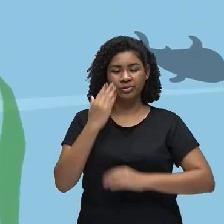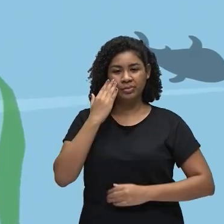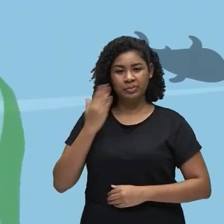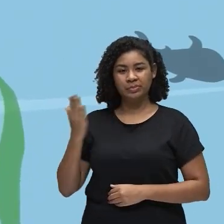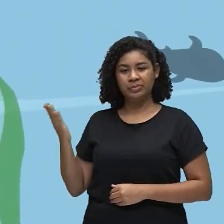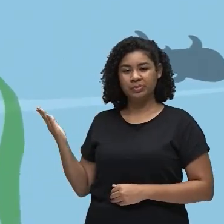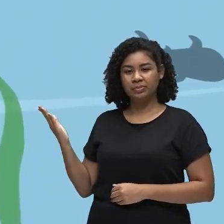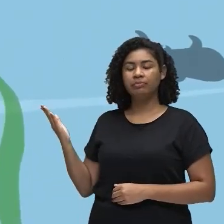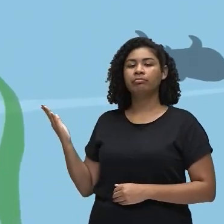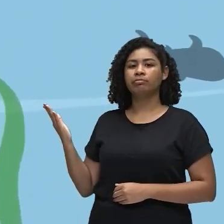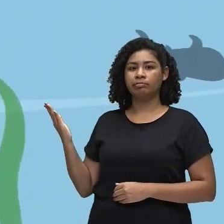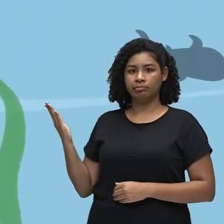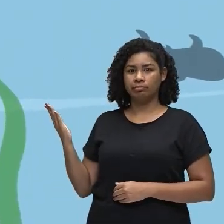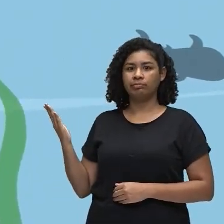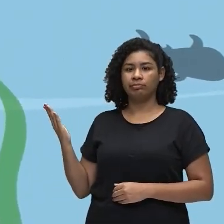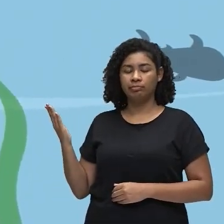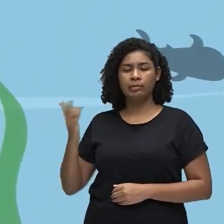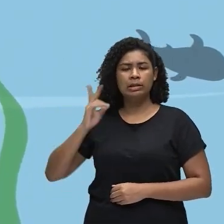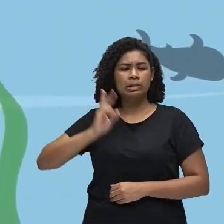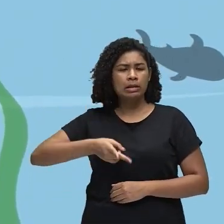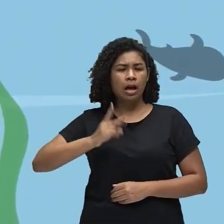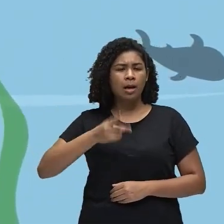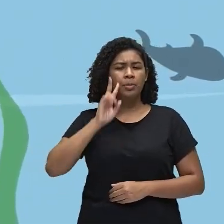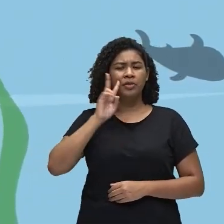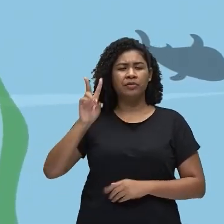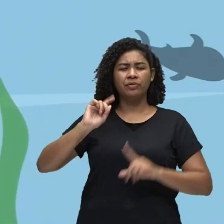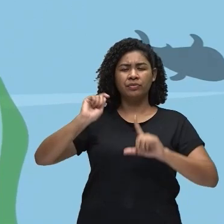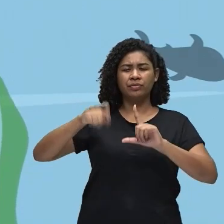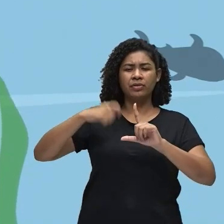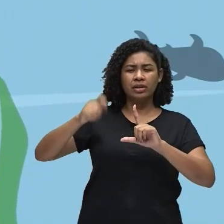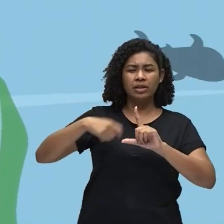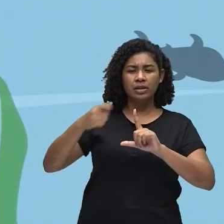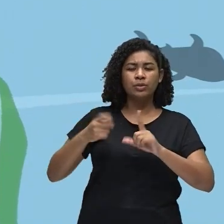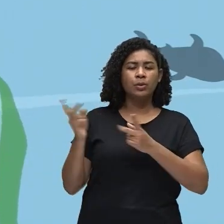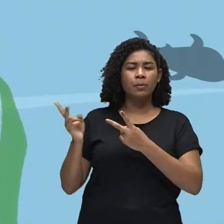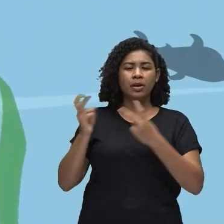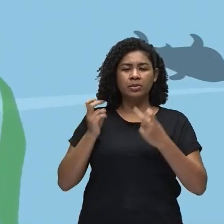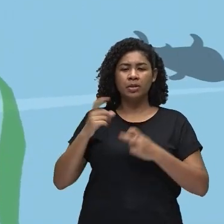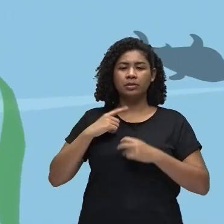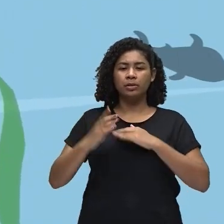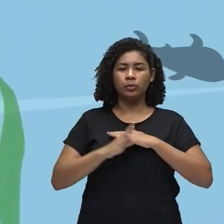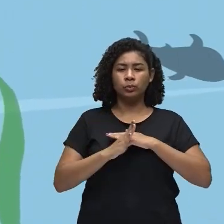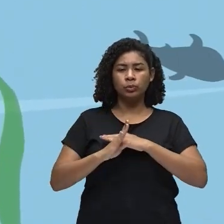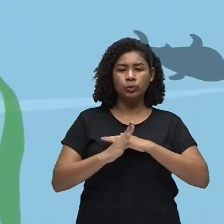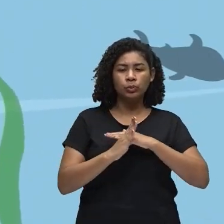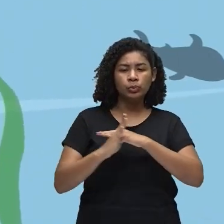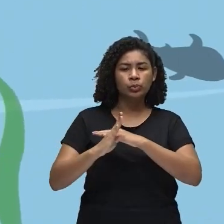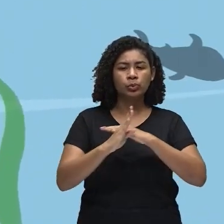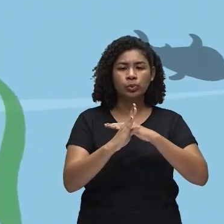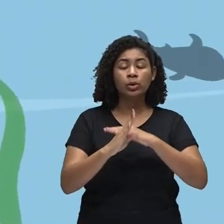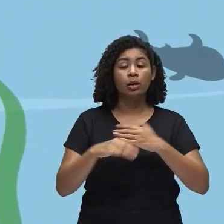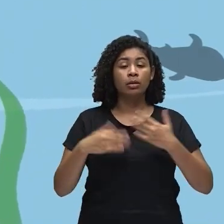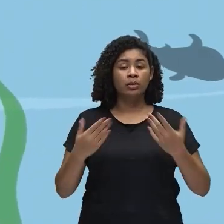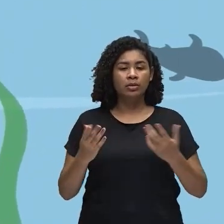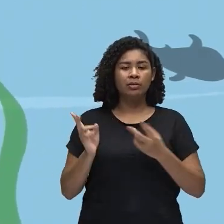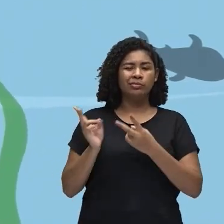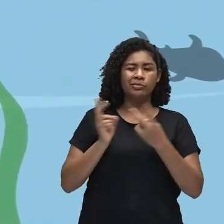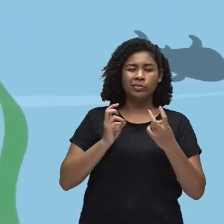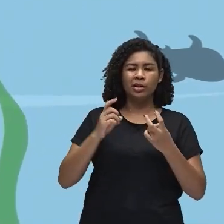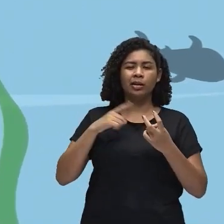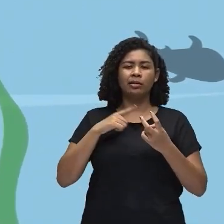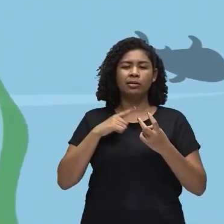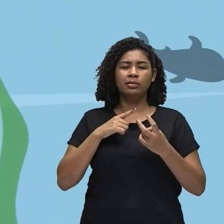vocês. Sempre que vocês verem um vídeo e observarem os tubarões, vocês vão ver